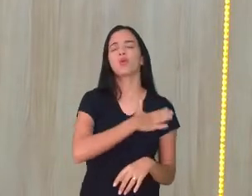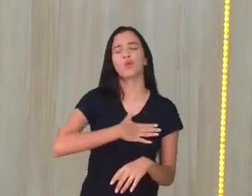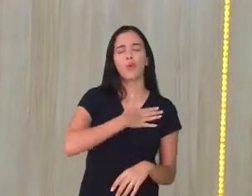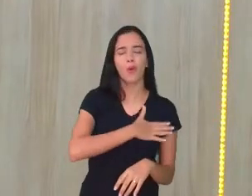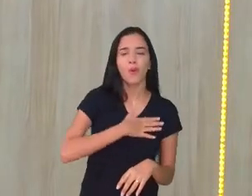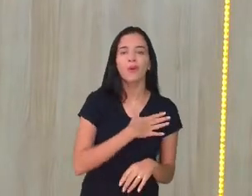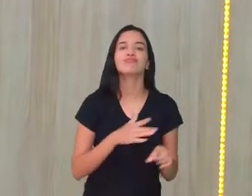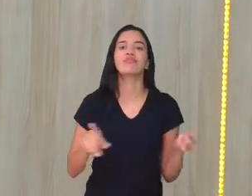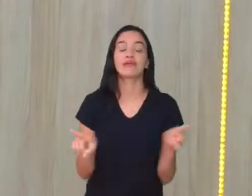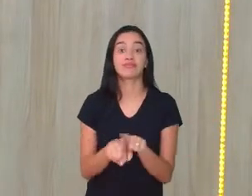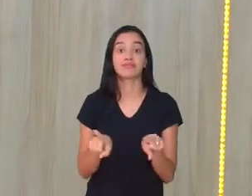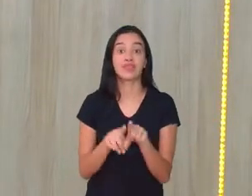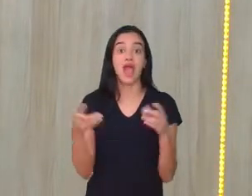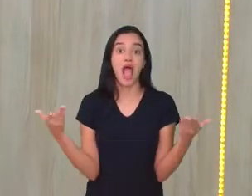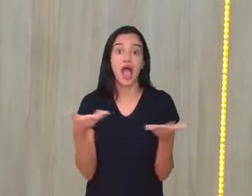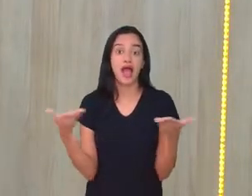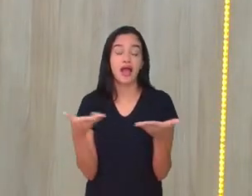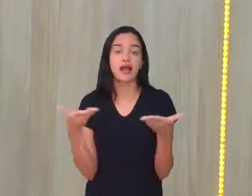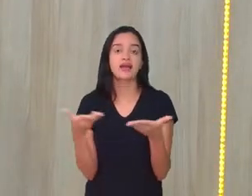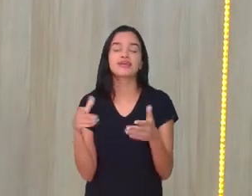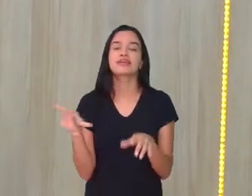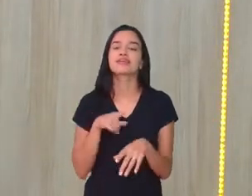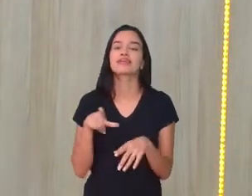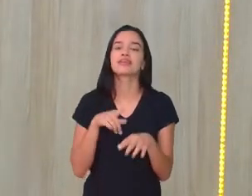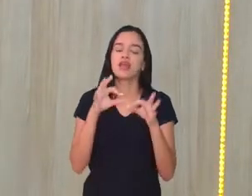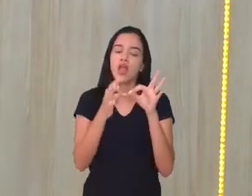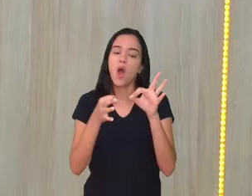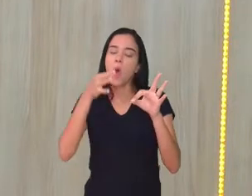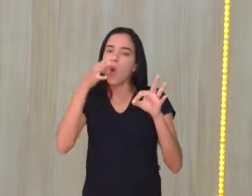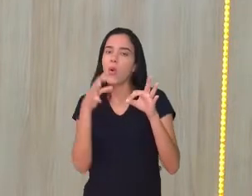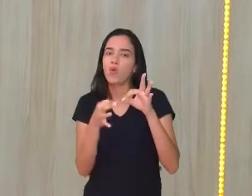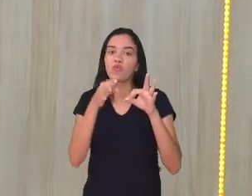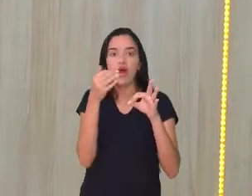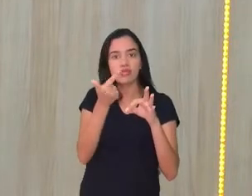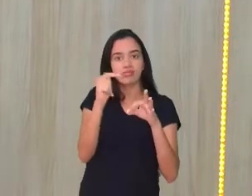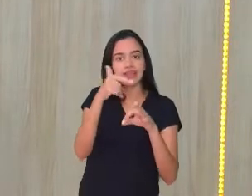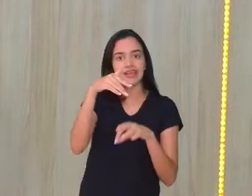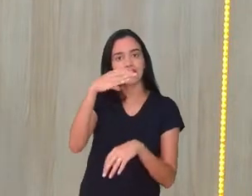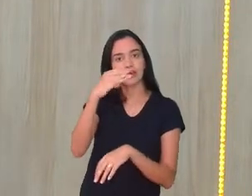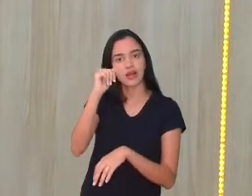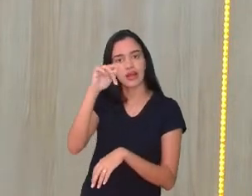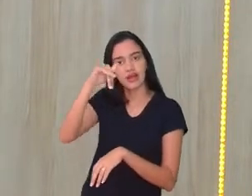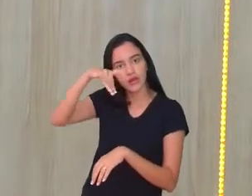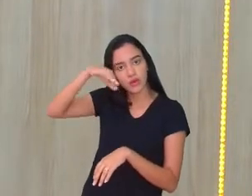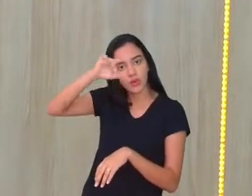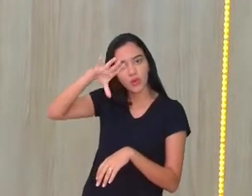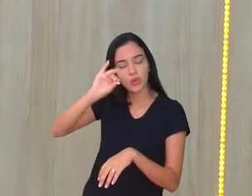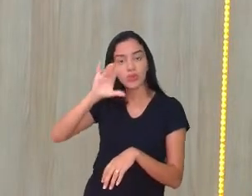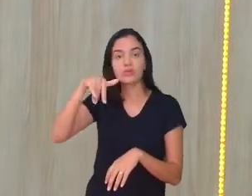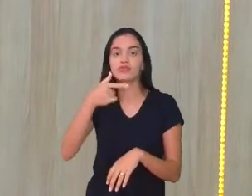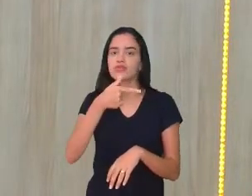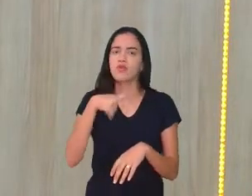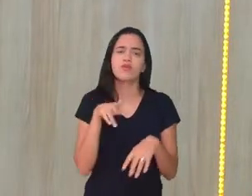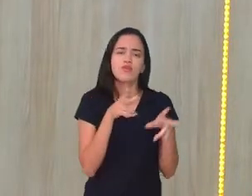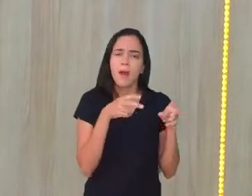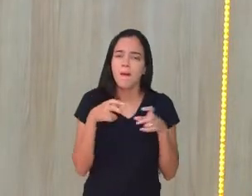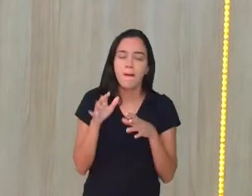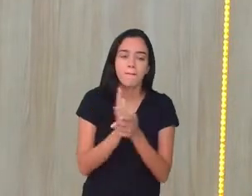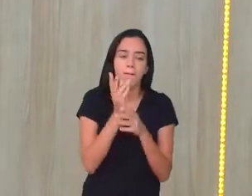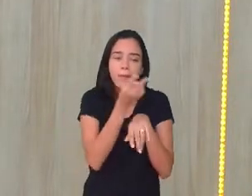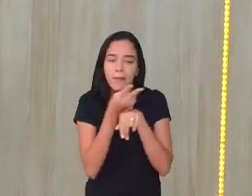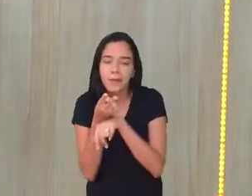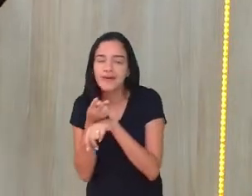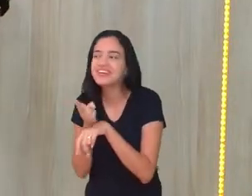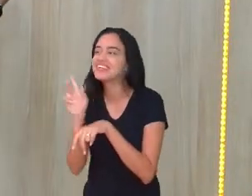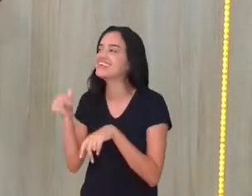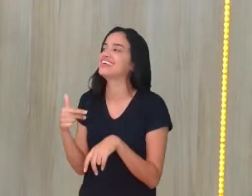certo? Agora que tem as uvas sem caroço também, né? Aí aqui é top. Você não fica nem procurando.